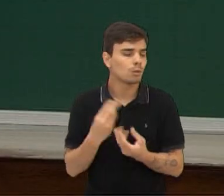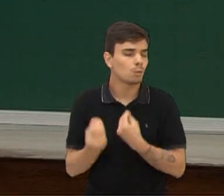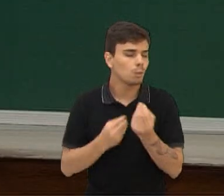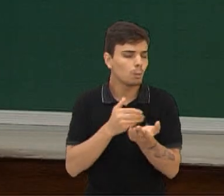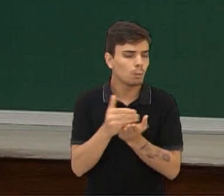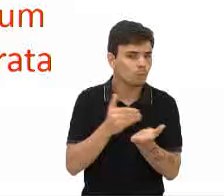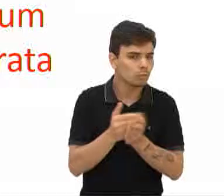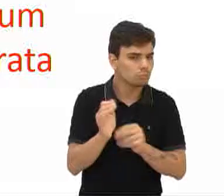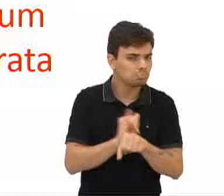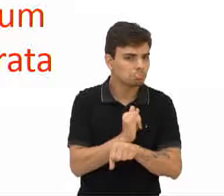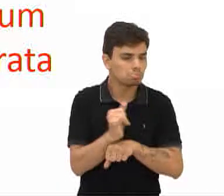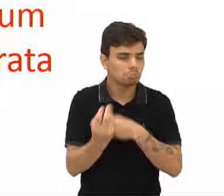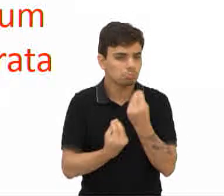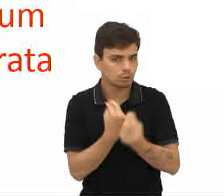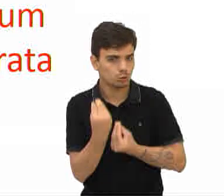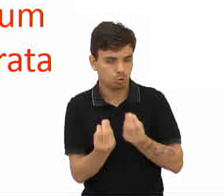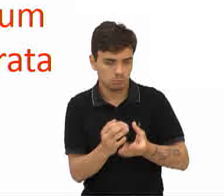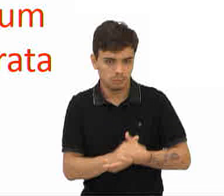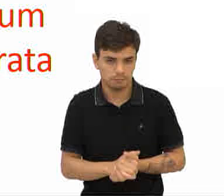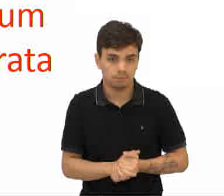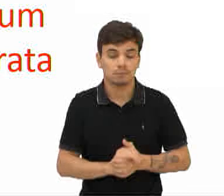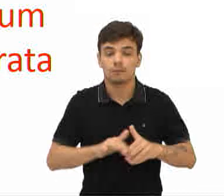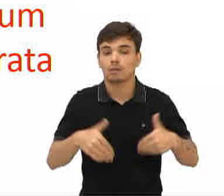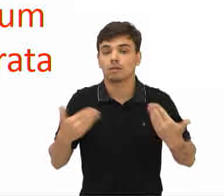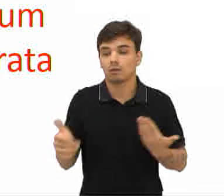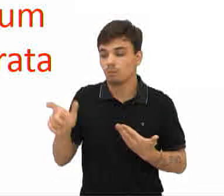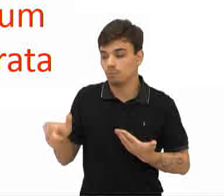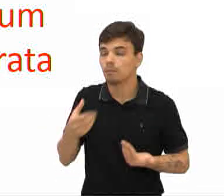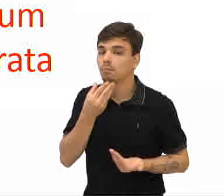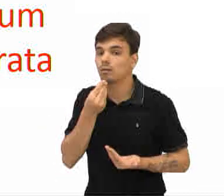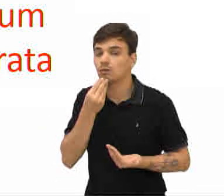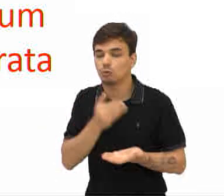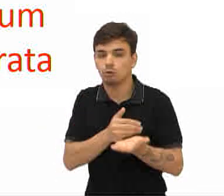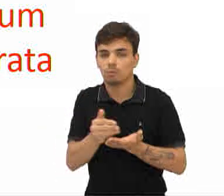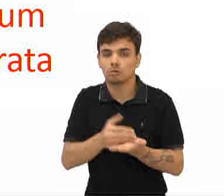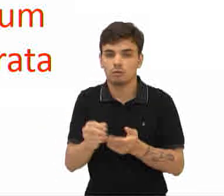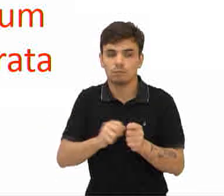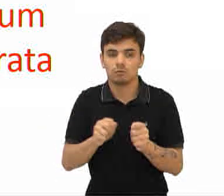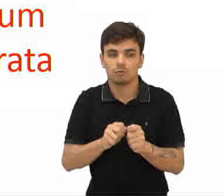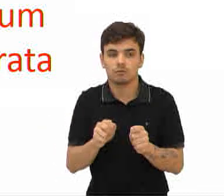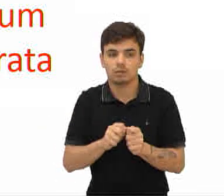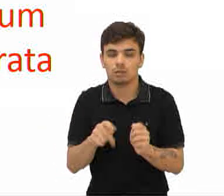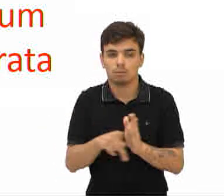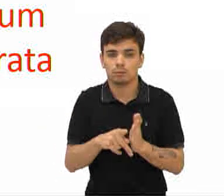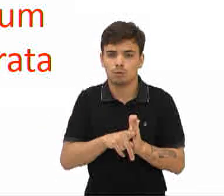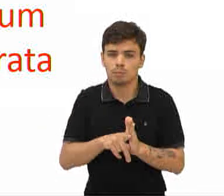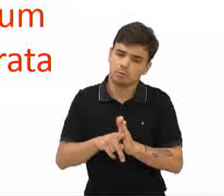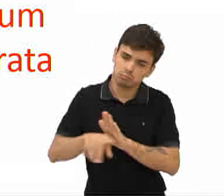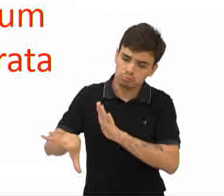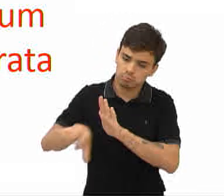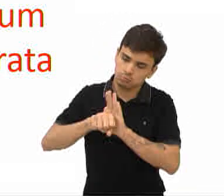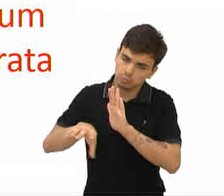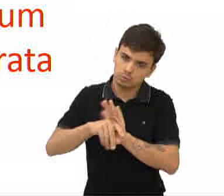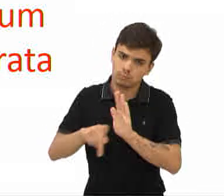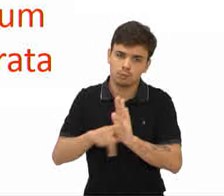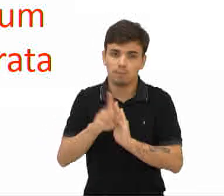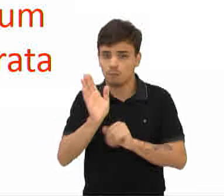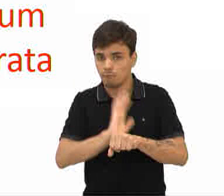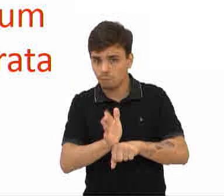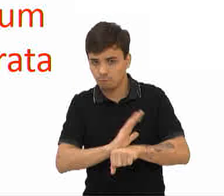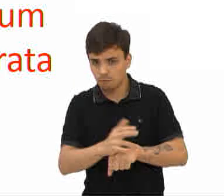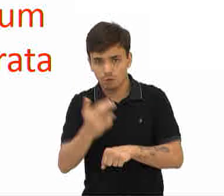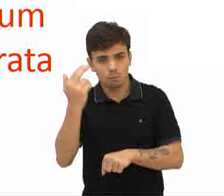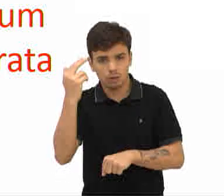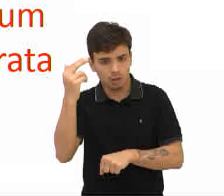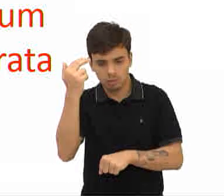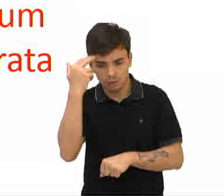dele? Vamos ver? Então, o candidato escolheu iniciar fazendo alusão a um filme nacional. Legal isso,